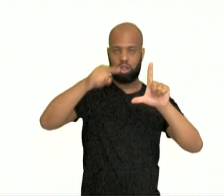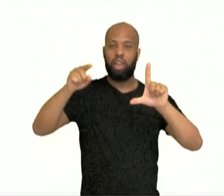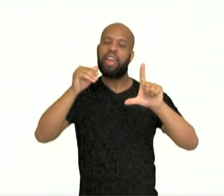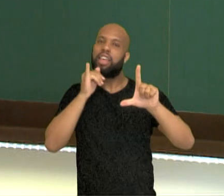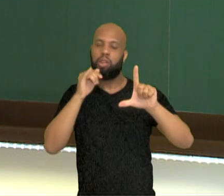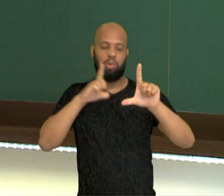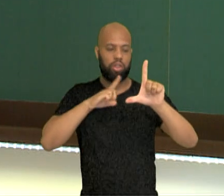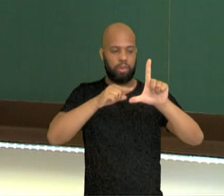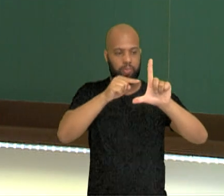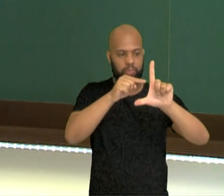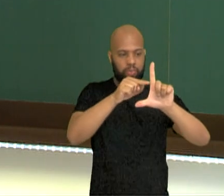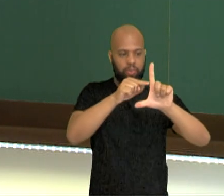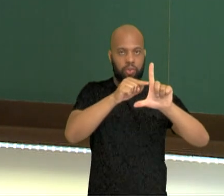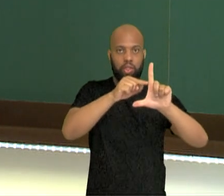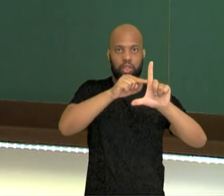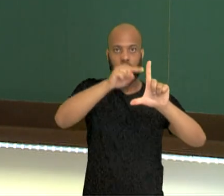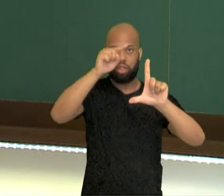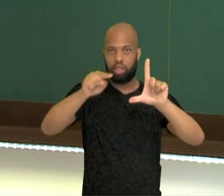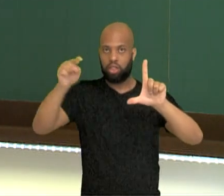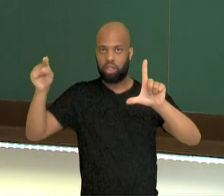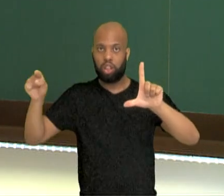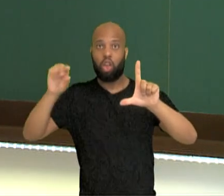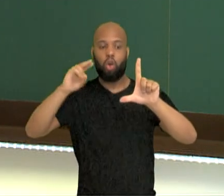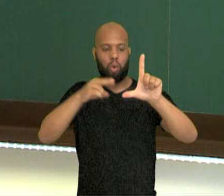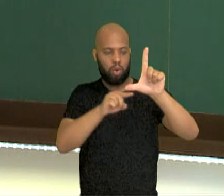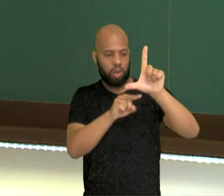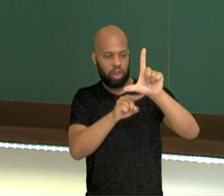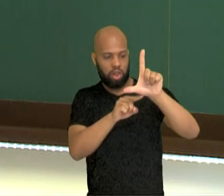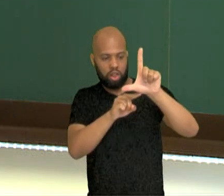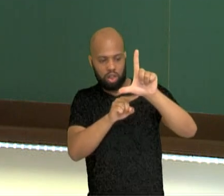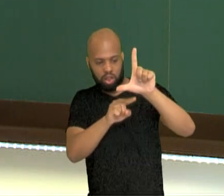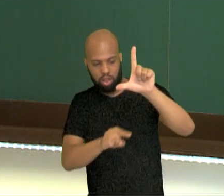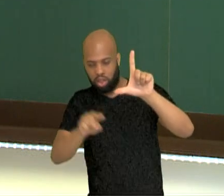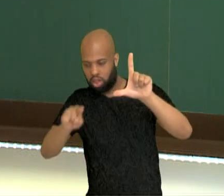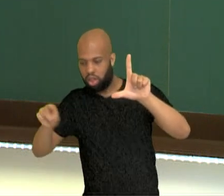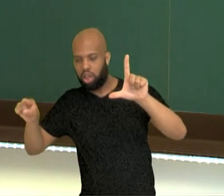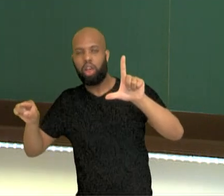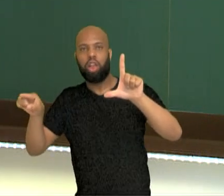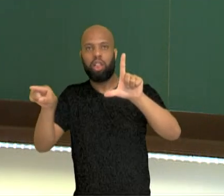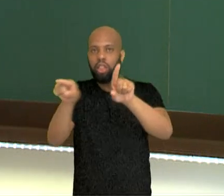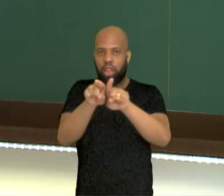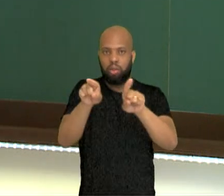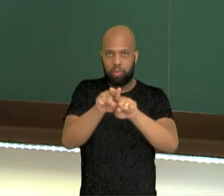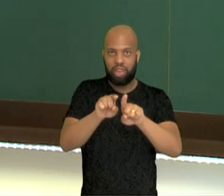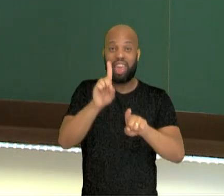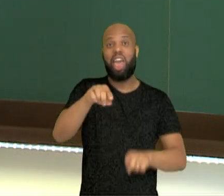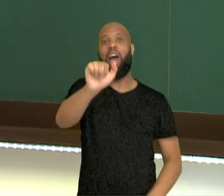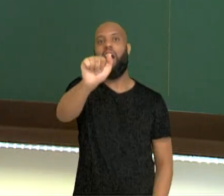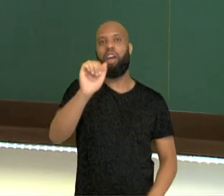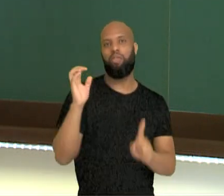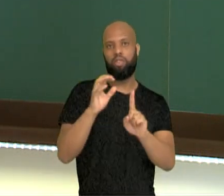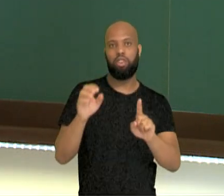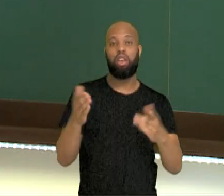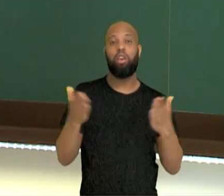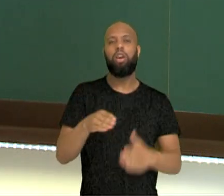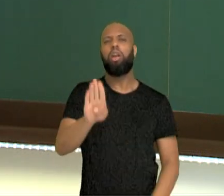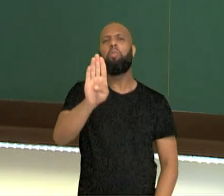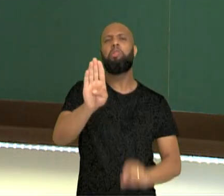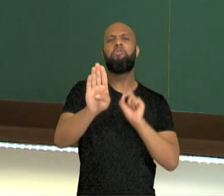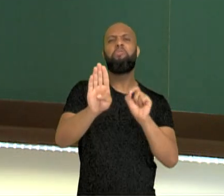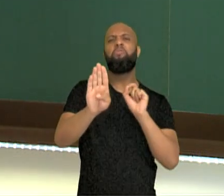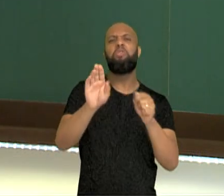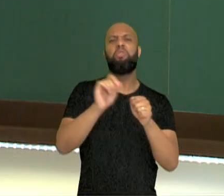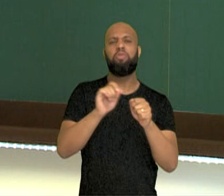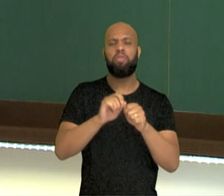para cima ou mais para baixo, de acordo com o valor correspondente do parâmetro A. E o que acontece com o parâmetro B? Ele